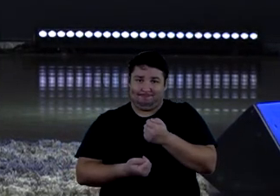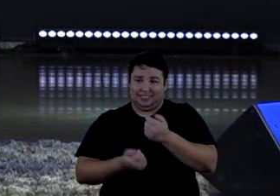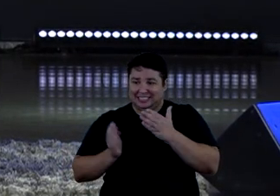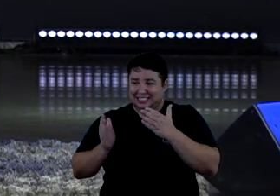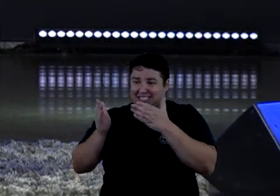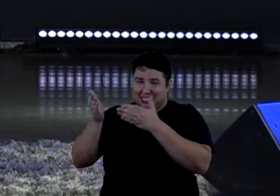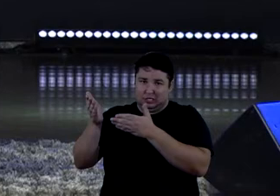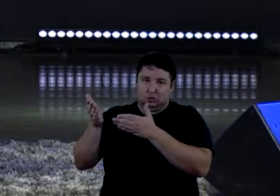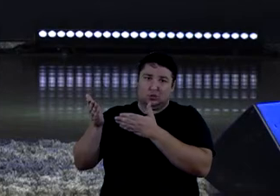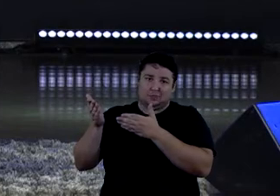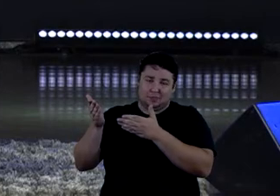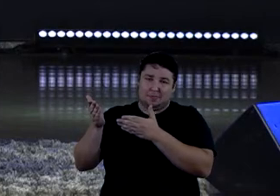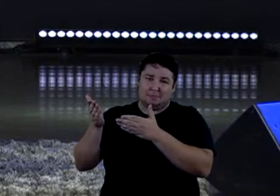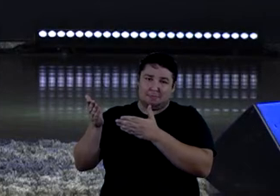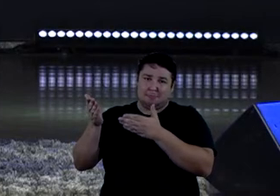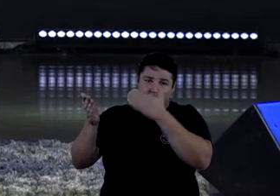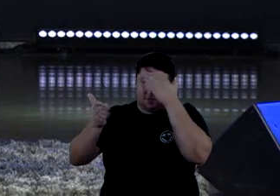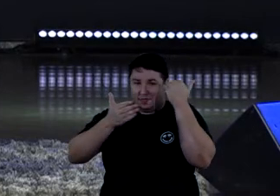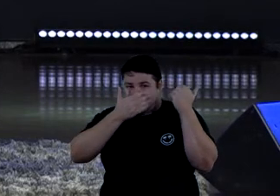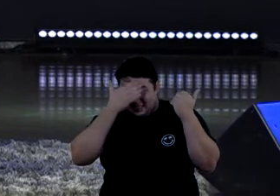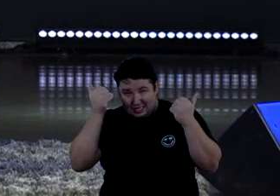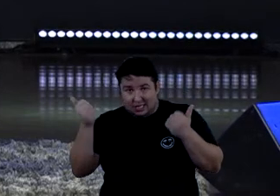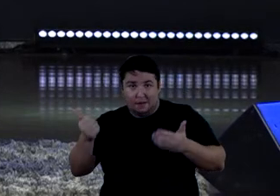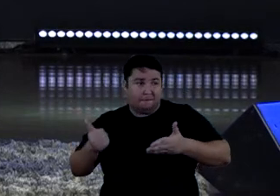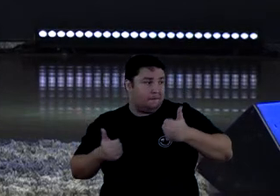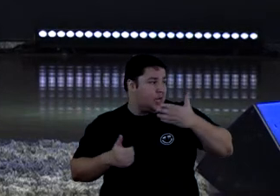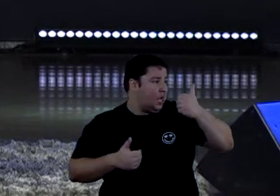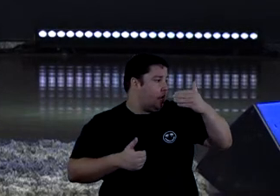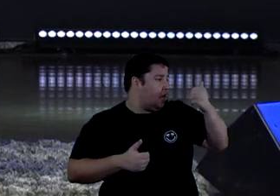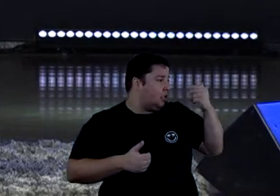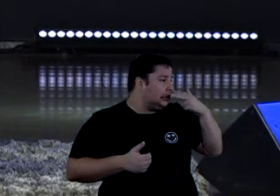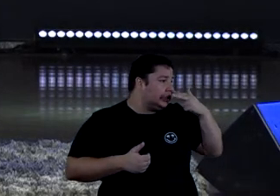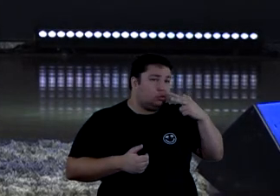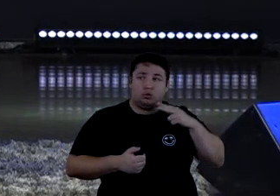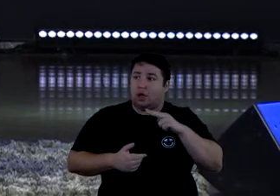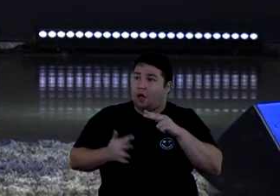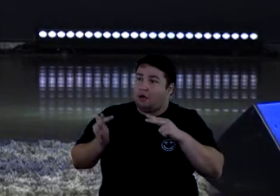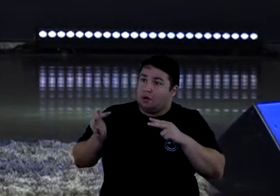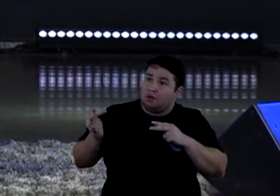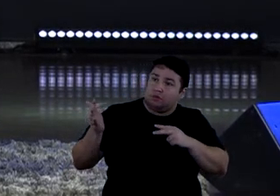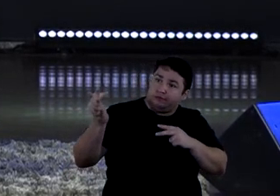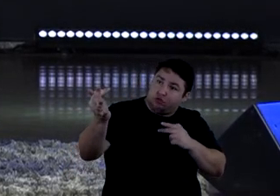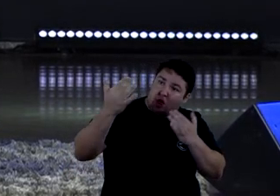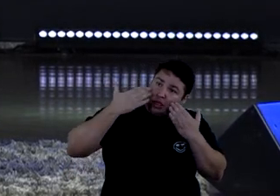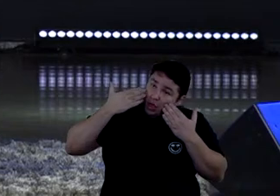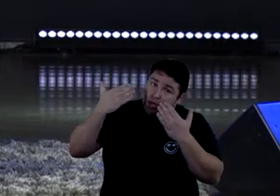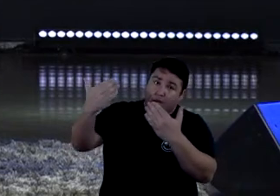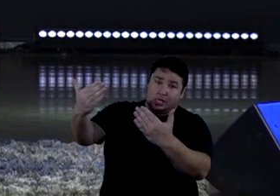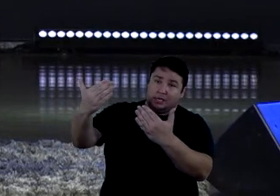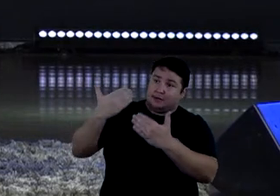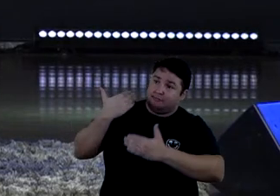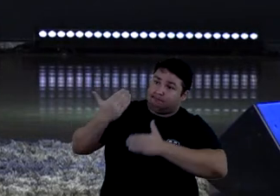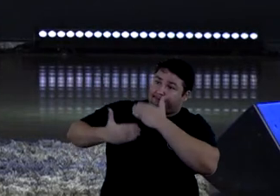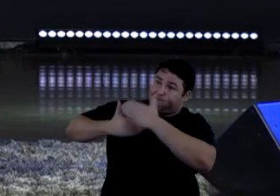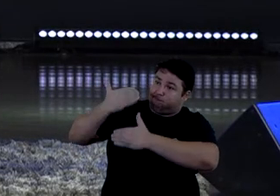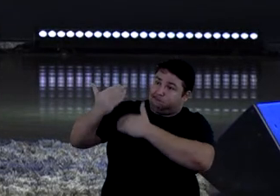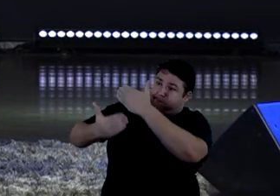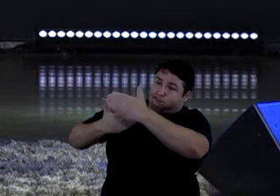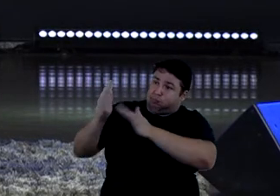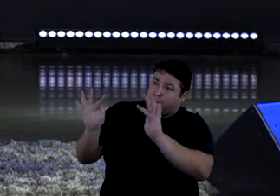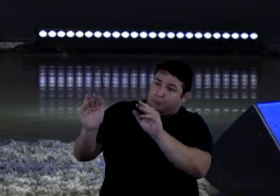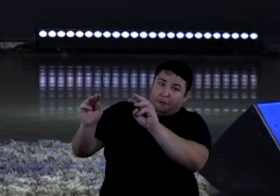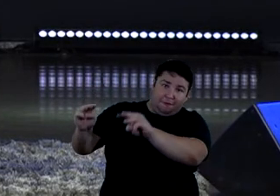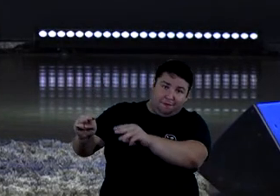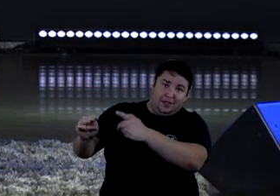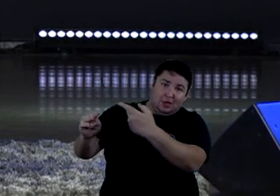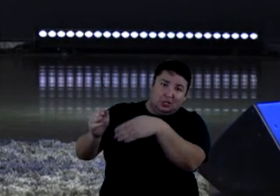nisso, esquecendo do passado e olhando para o que está diante de mim, eu prossigo para o final da